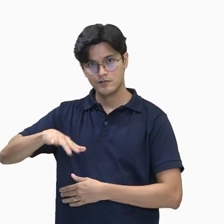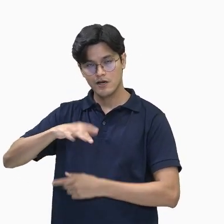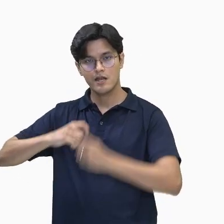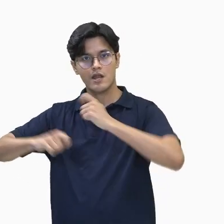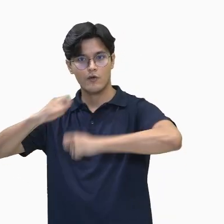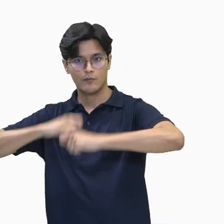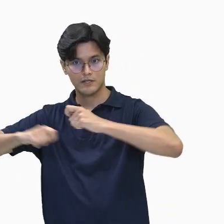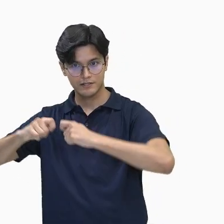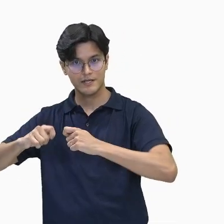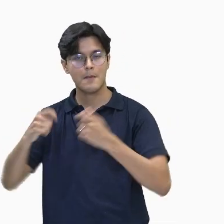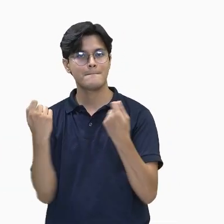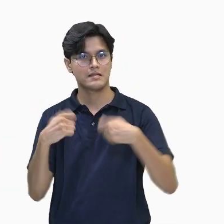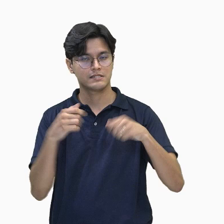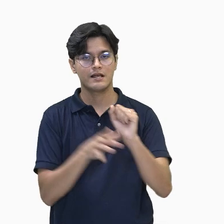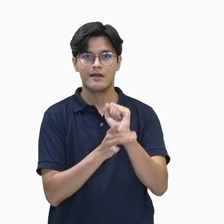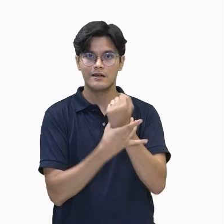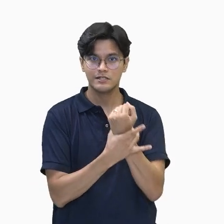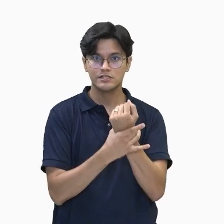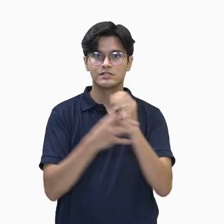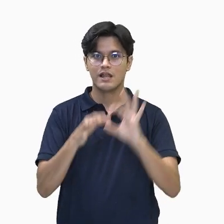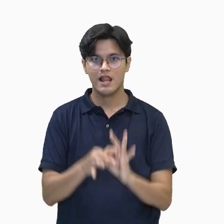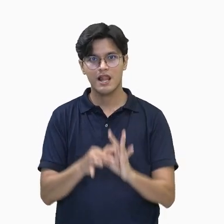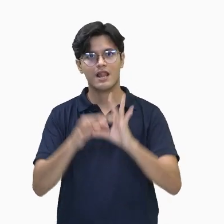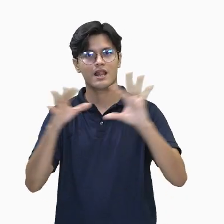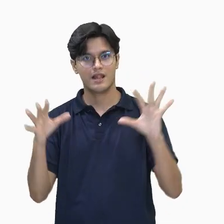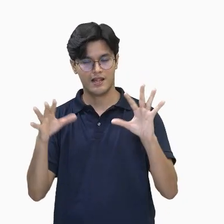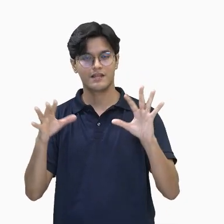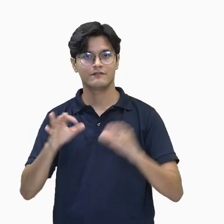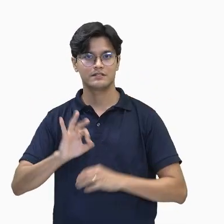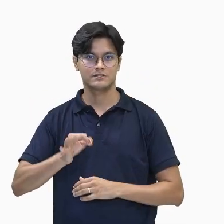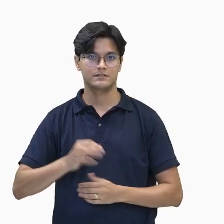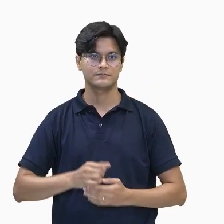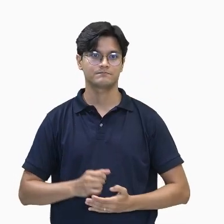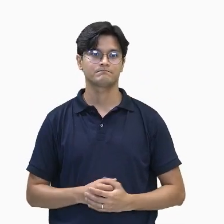livre iniciativa. Vamos ver algumas características do Estado liberal.